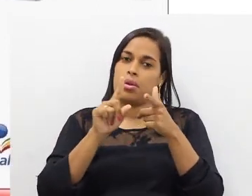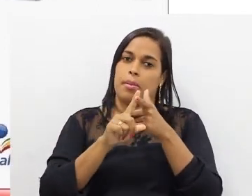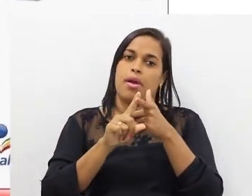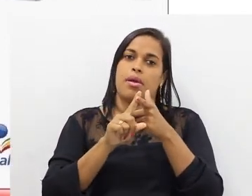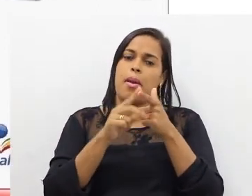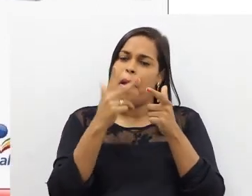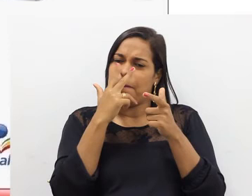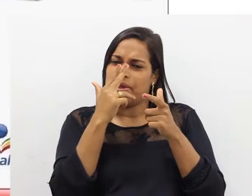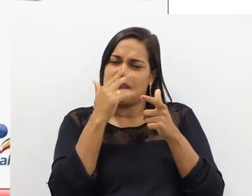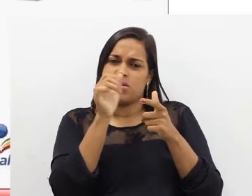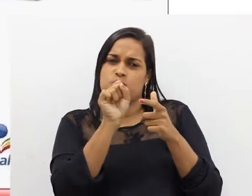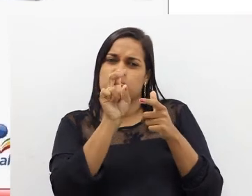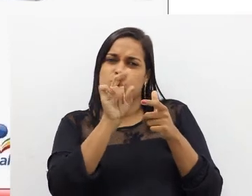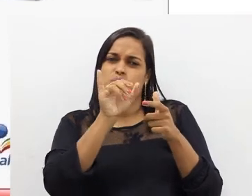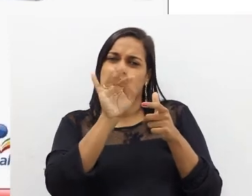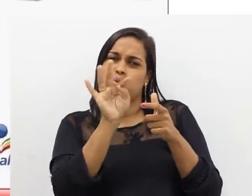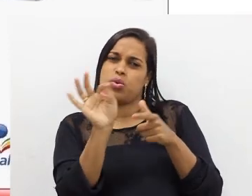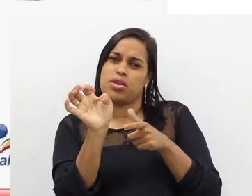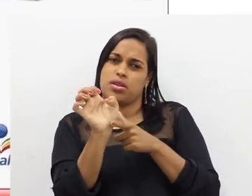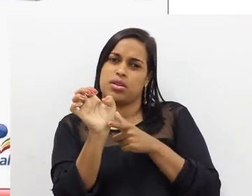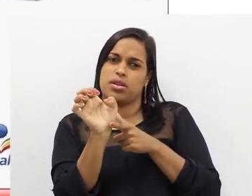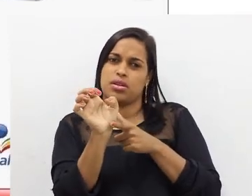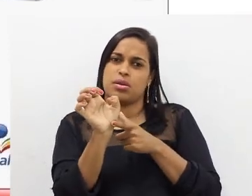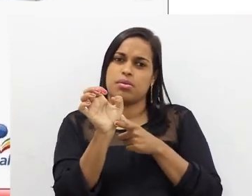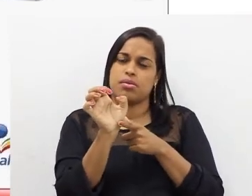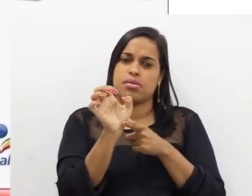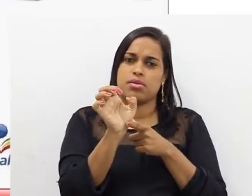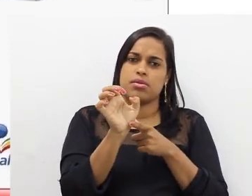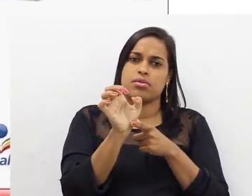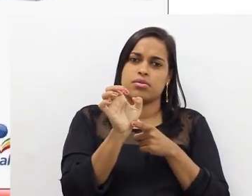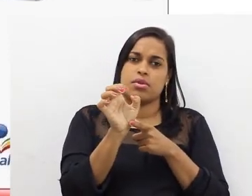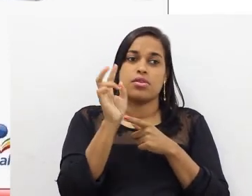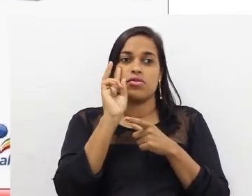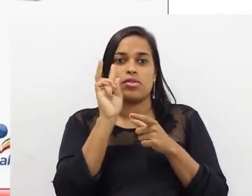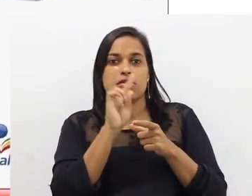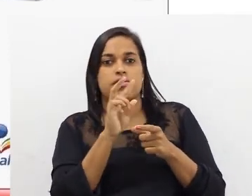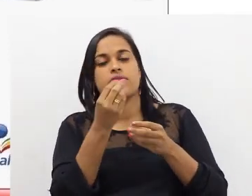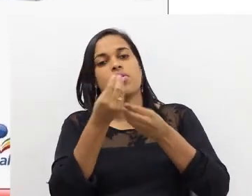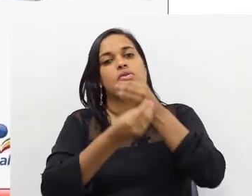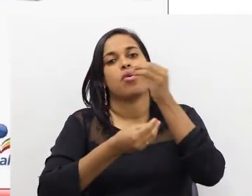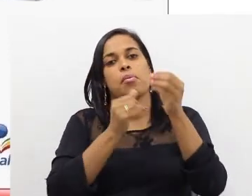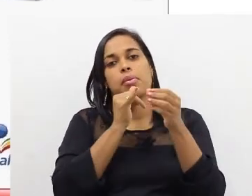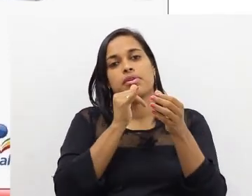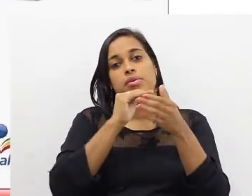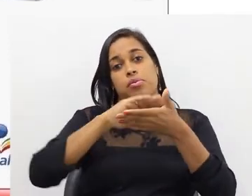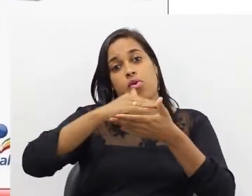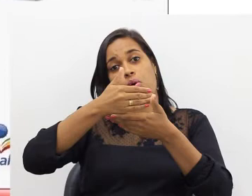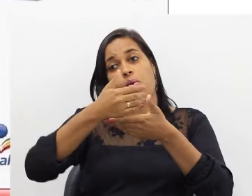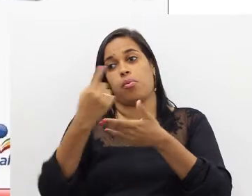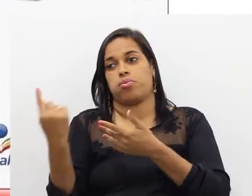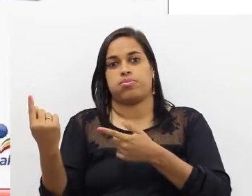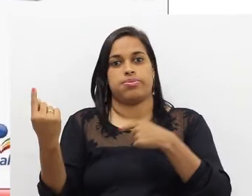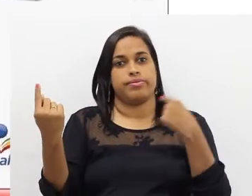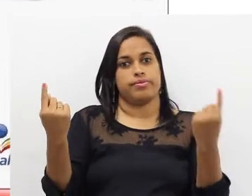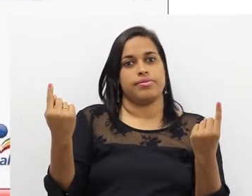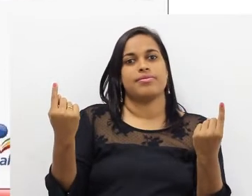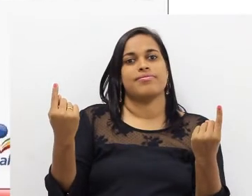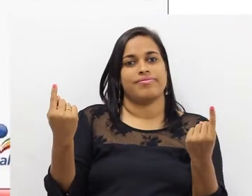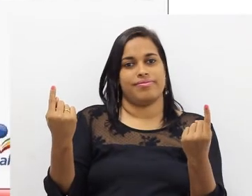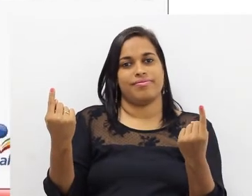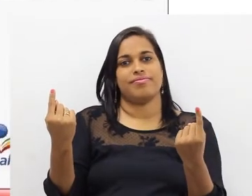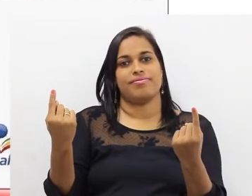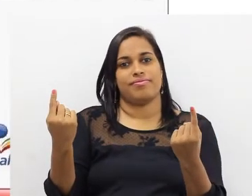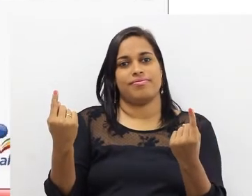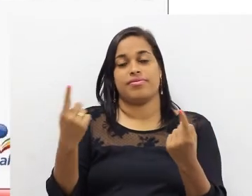que quando a gente fala do fluxo do dado, é que o dado passa de um computador para o outro em ordem,